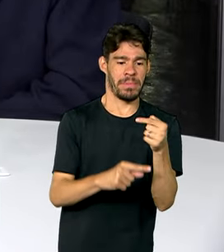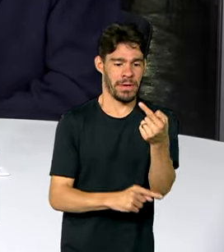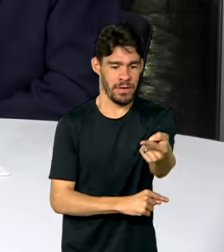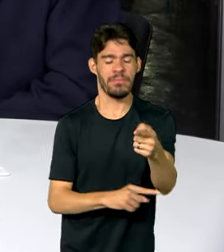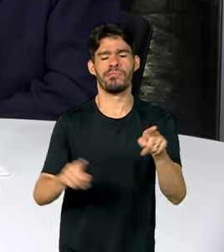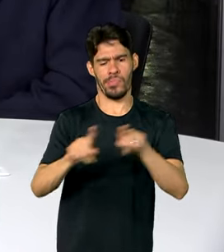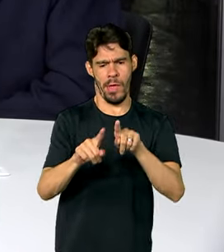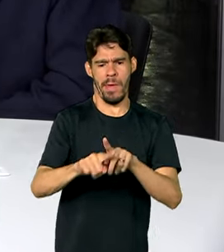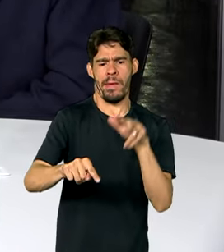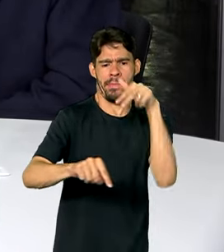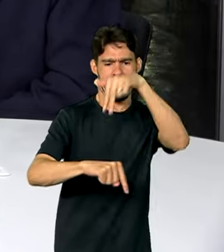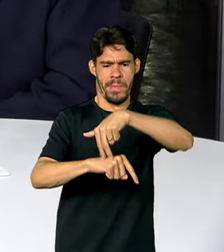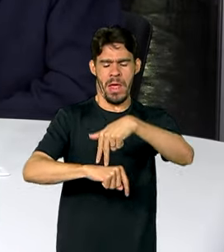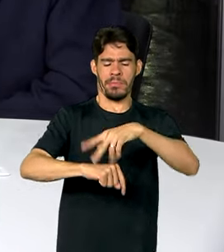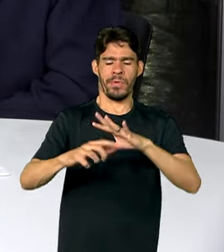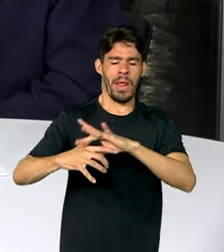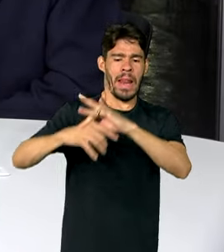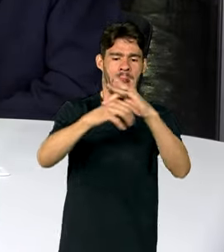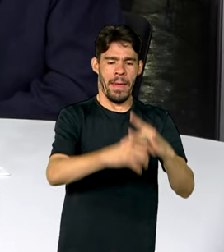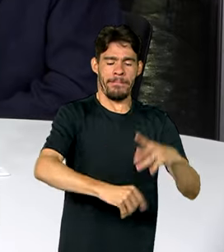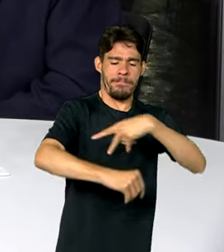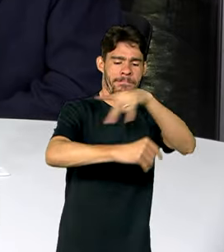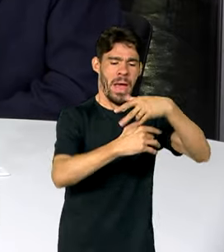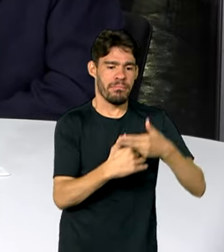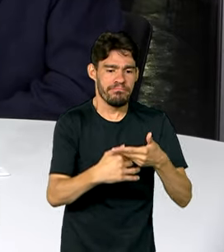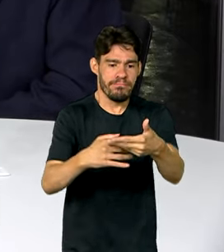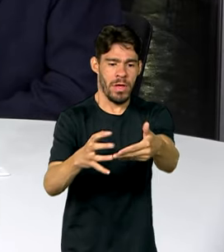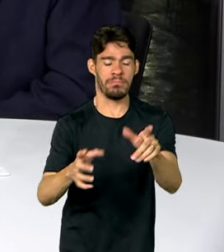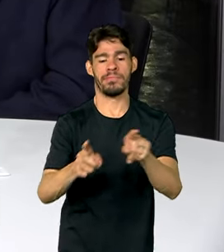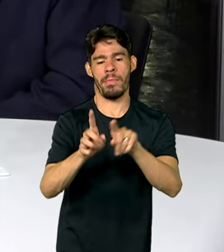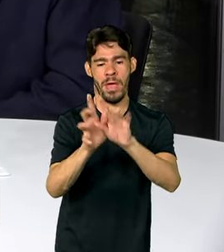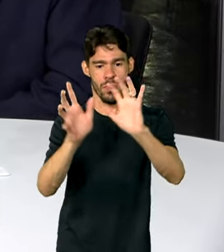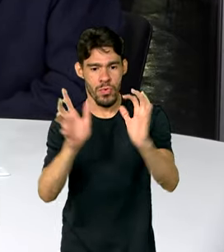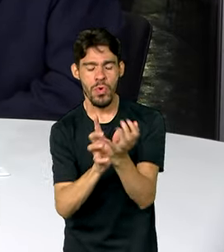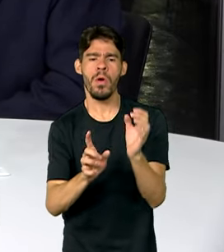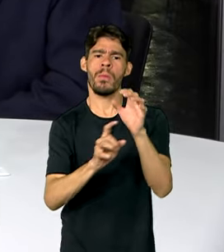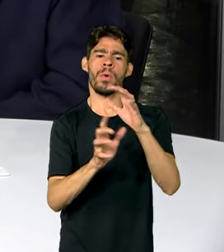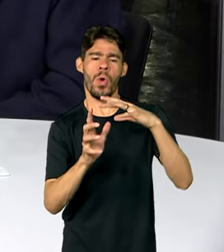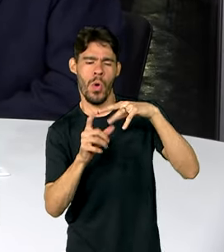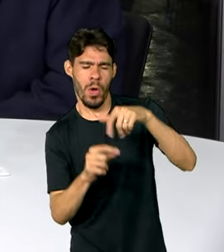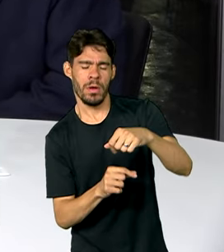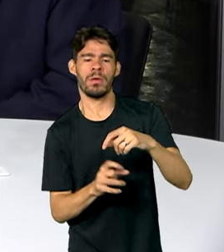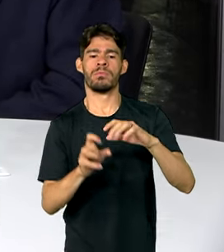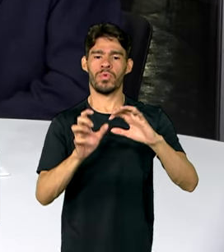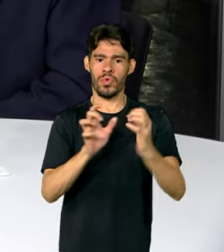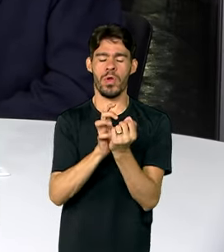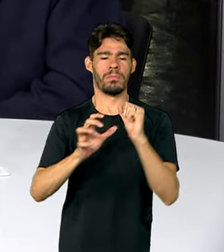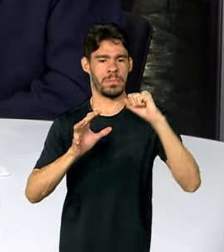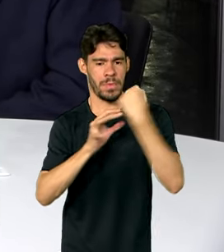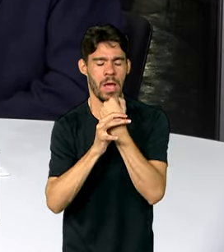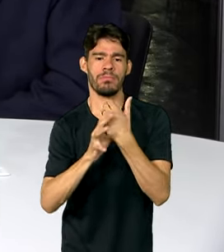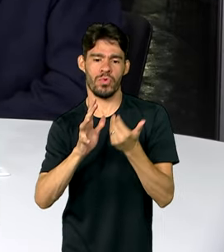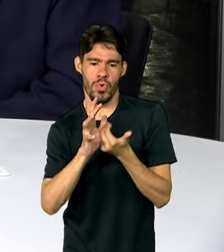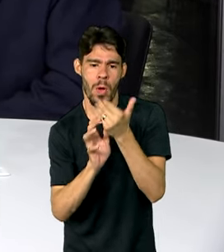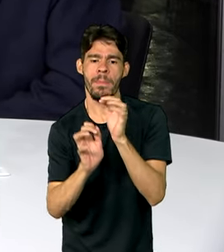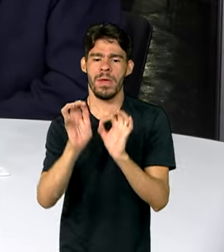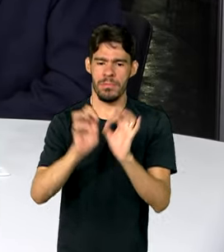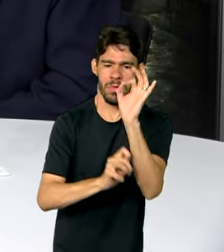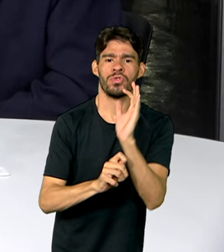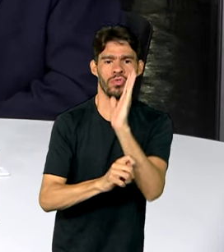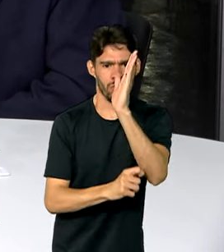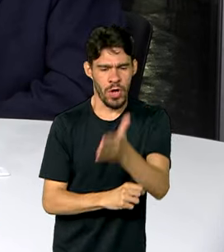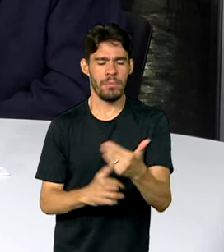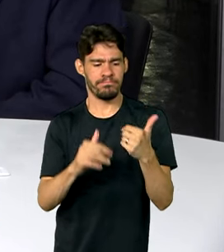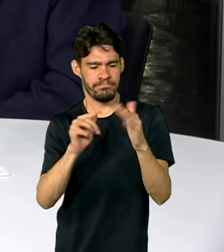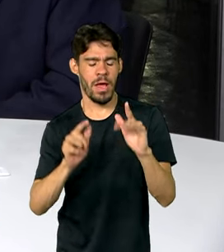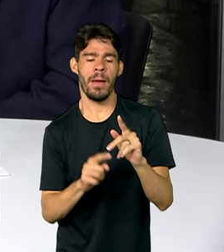também a presença de líderes de países convidados e organizações internacionais. E um forte esquema de segurança já começou a funcionar para tudo